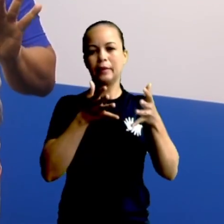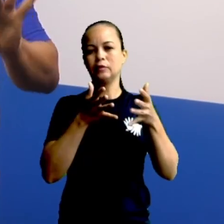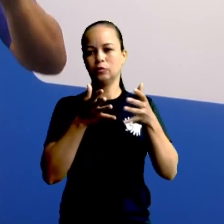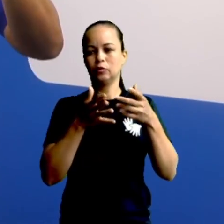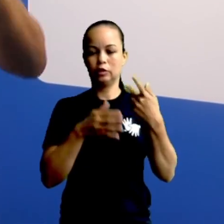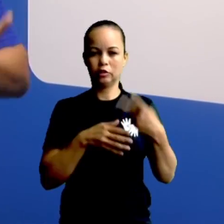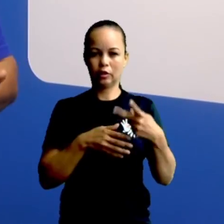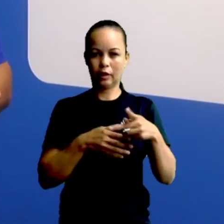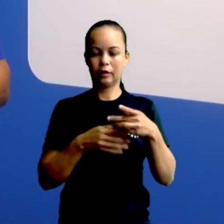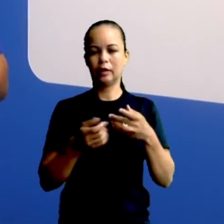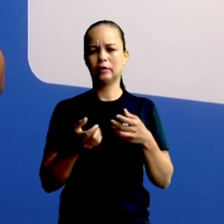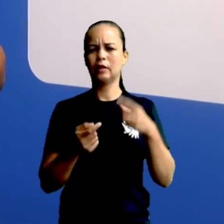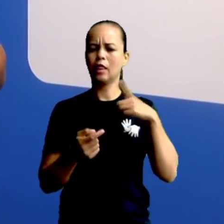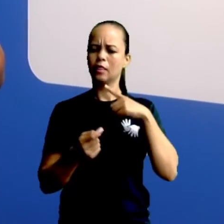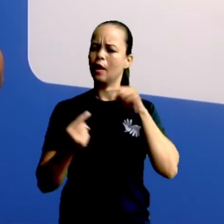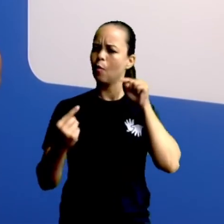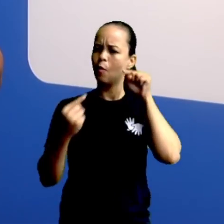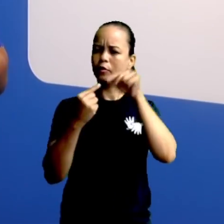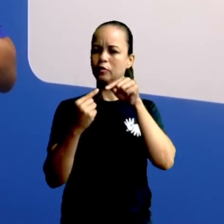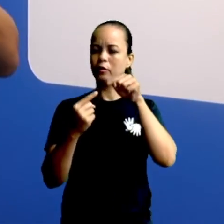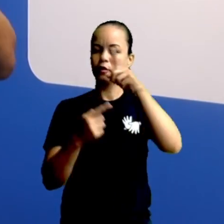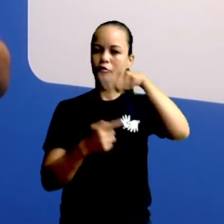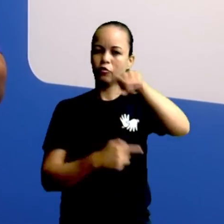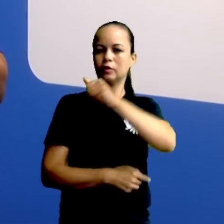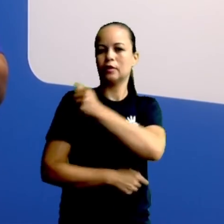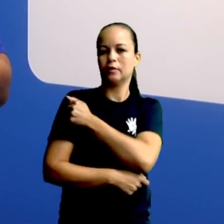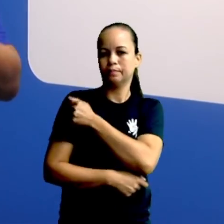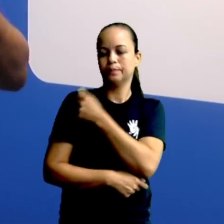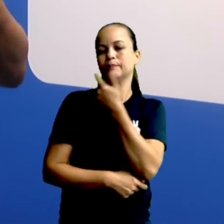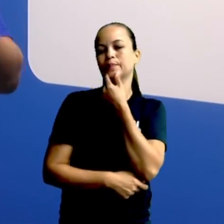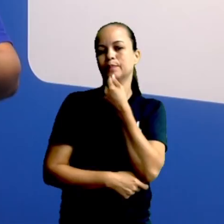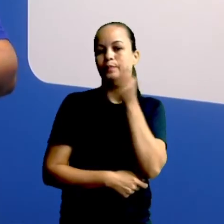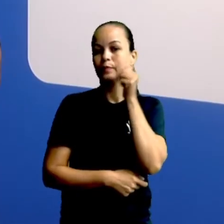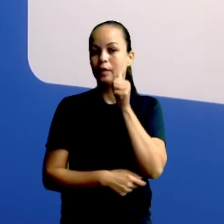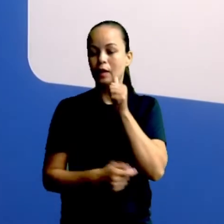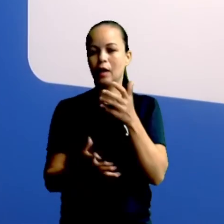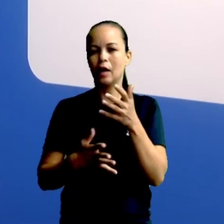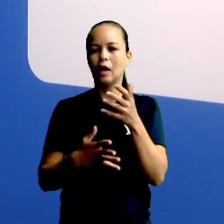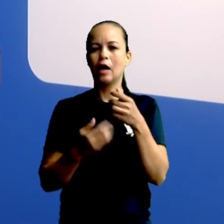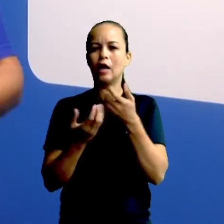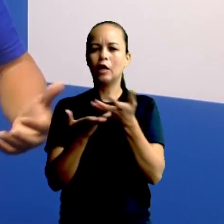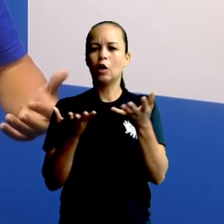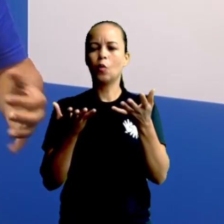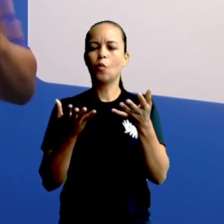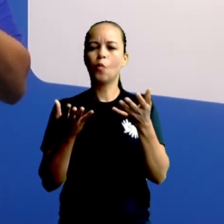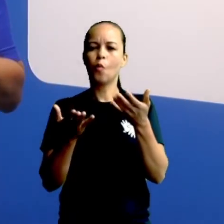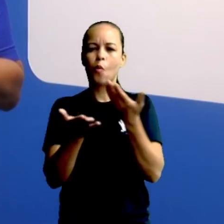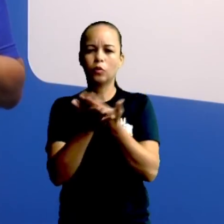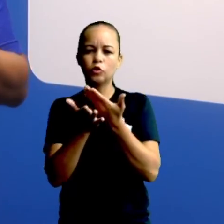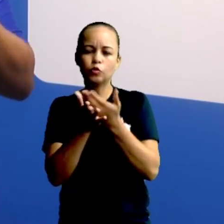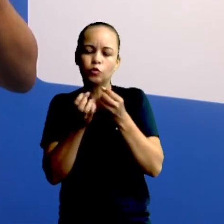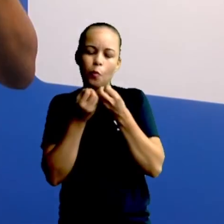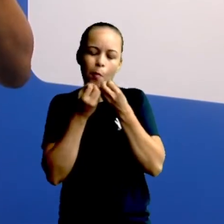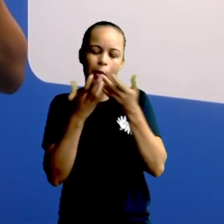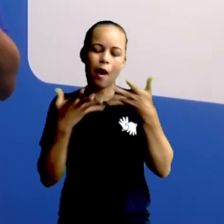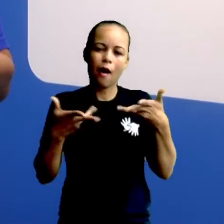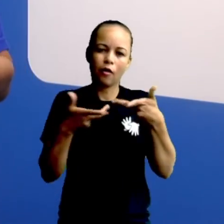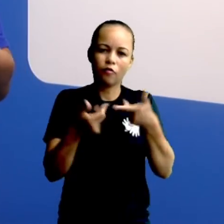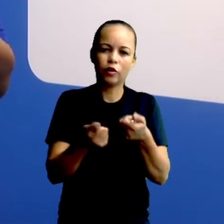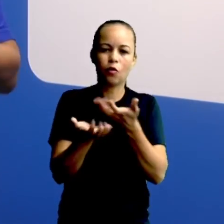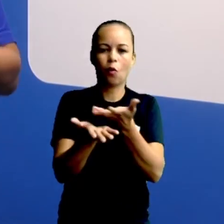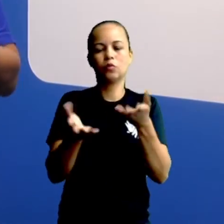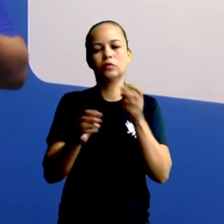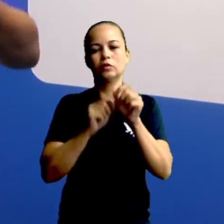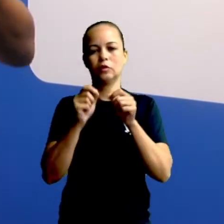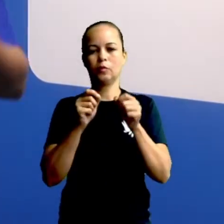estamos fazendo aqui, só tem um objetivo. Você, aluna, e você, aluno. O tio Aprígio já deseja a todos ótimos estudos, porque nós não viemos aqui